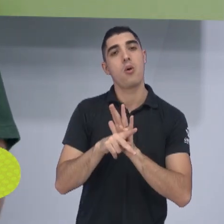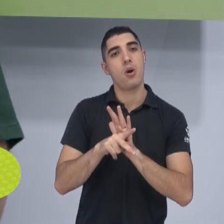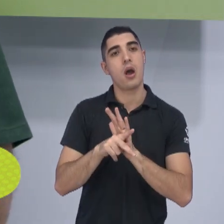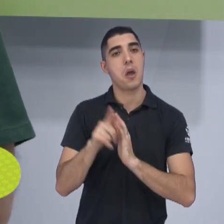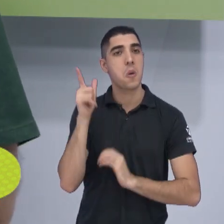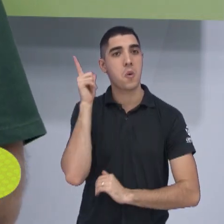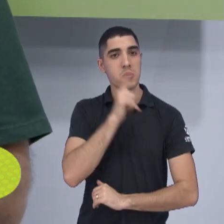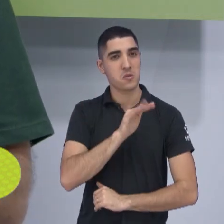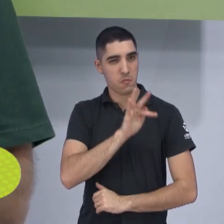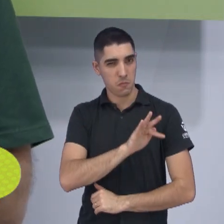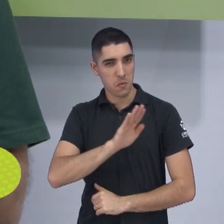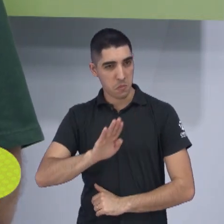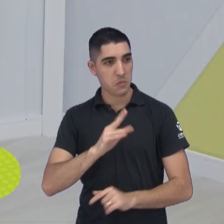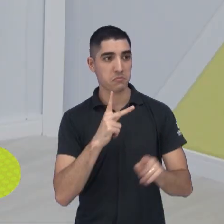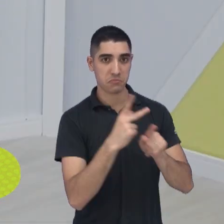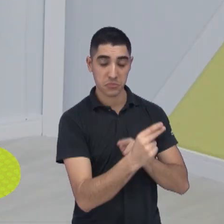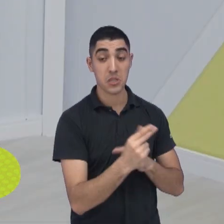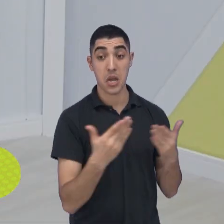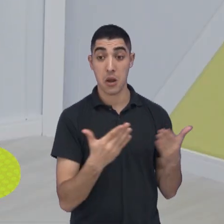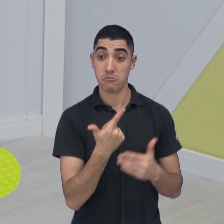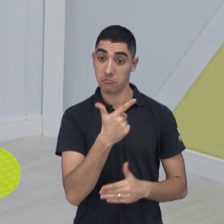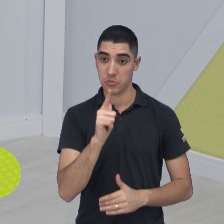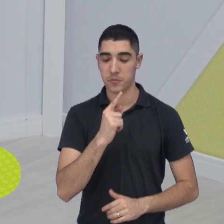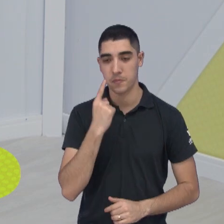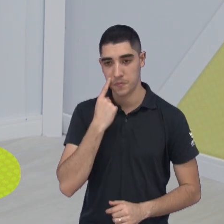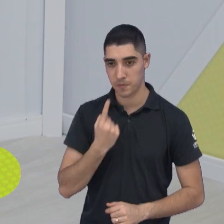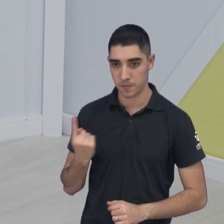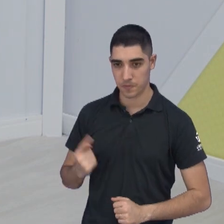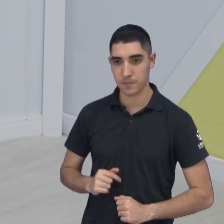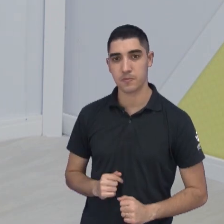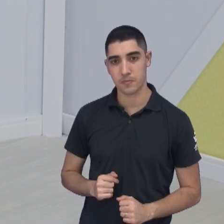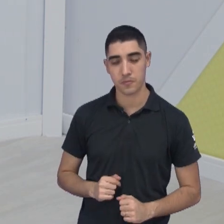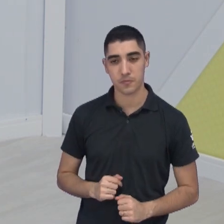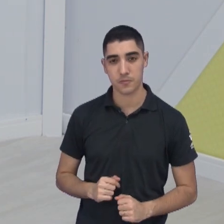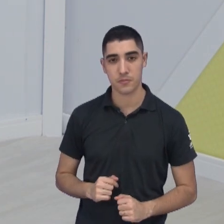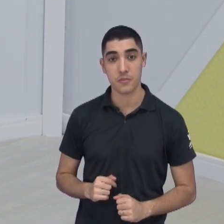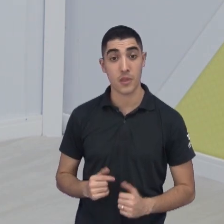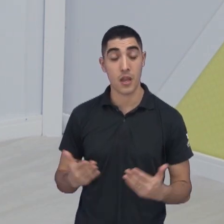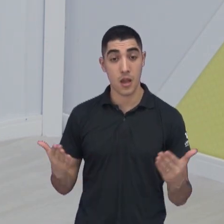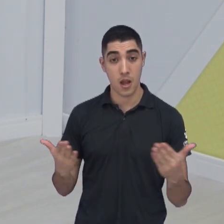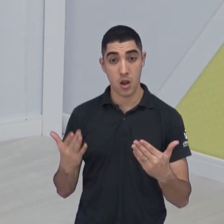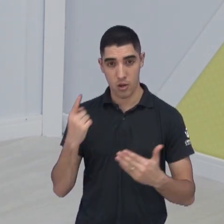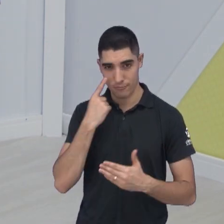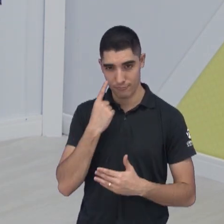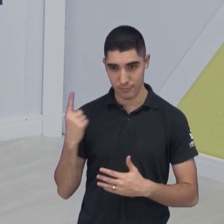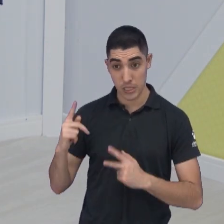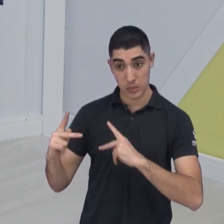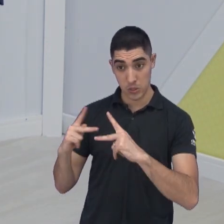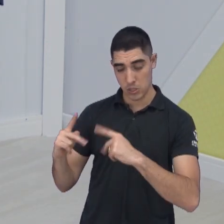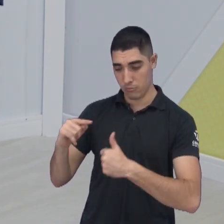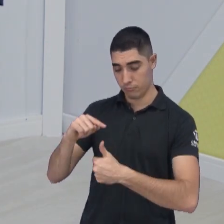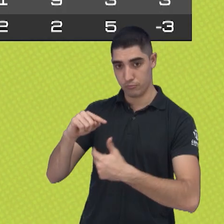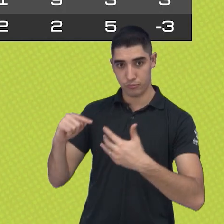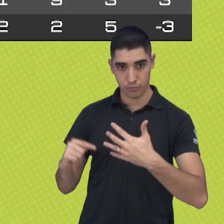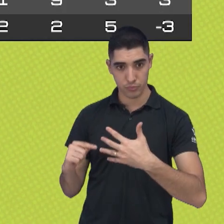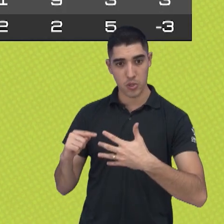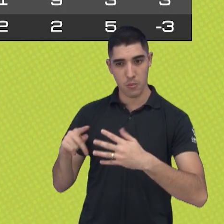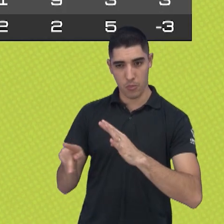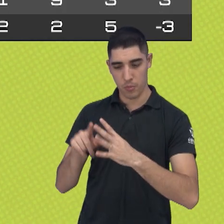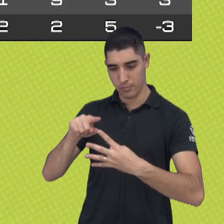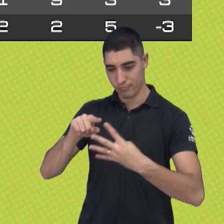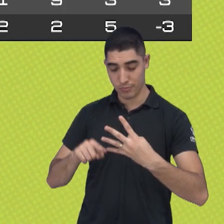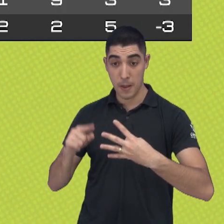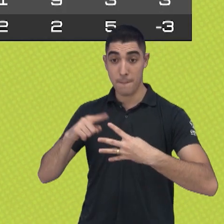goleou e agora tem tudo para vencer também. Vamos dar uma olhadinha na classificação de como está o grupo. São José segue na liderança porque ainda tem um jogo